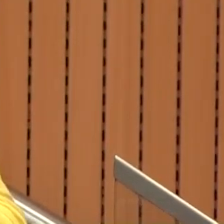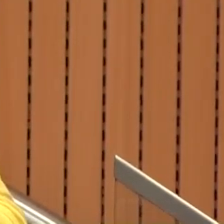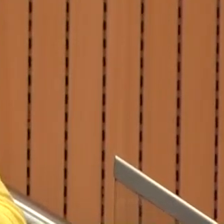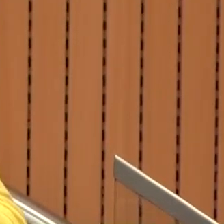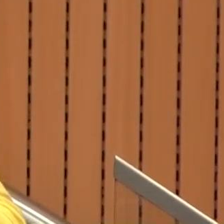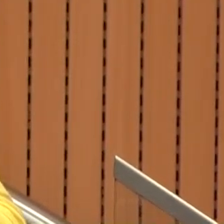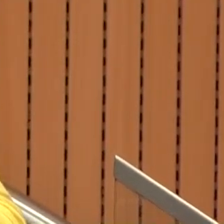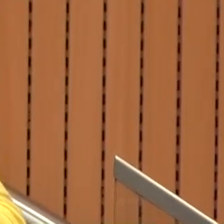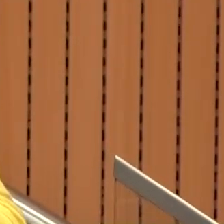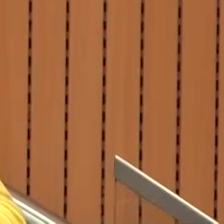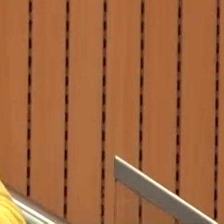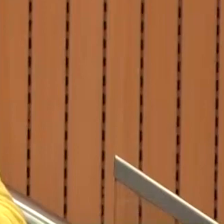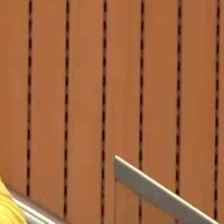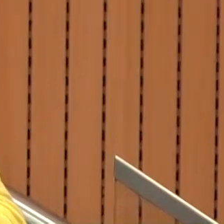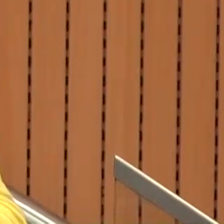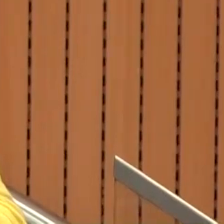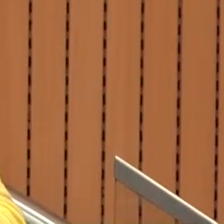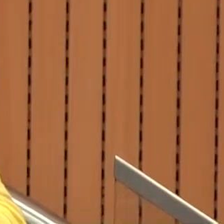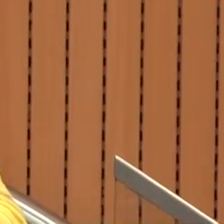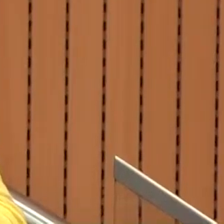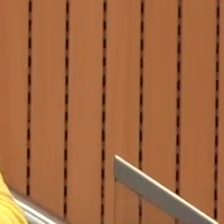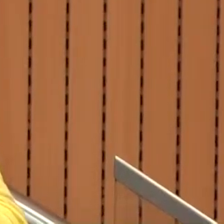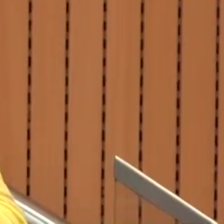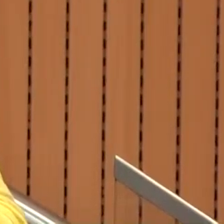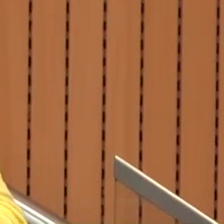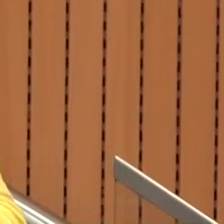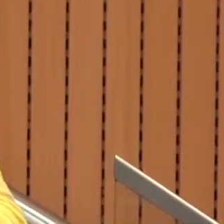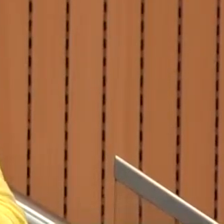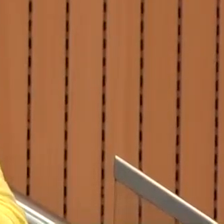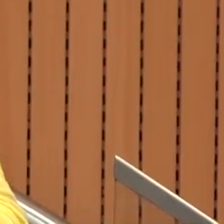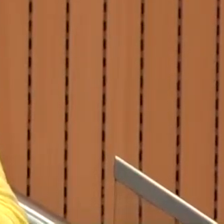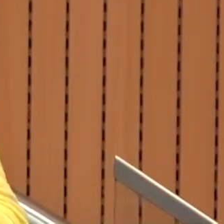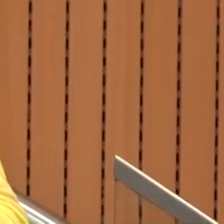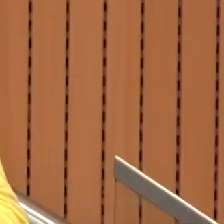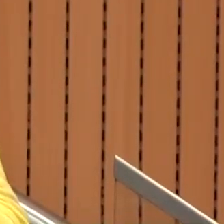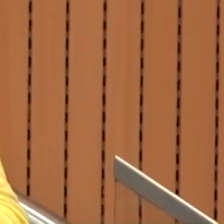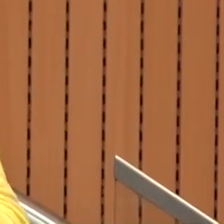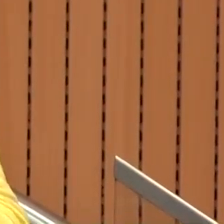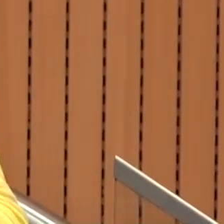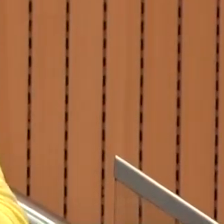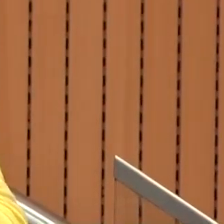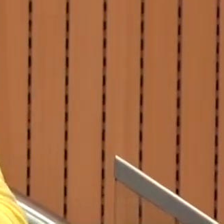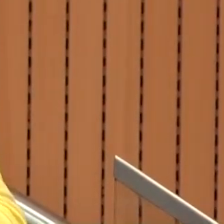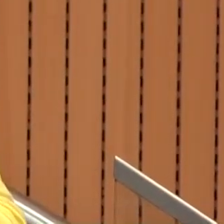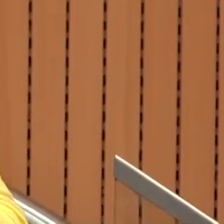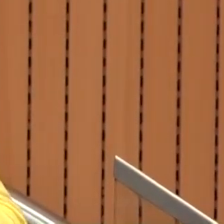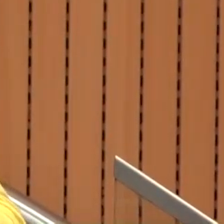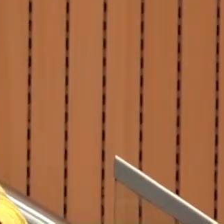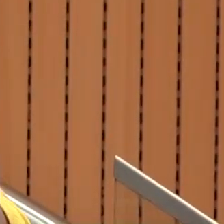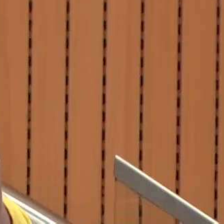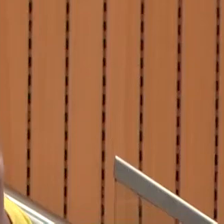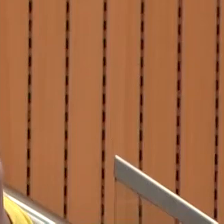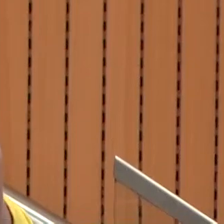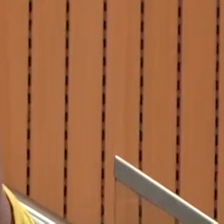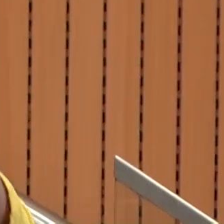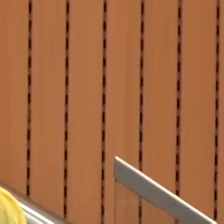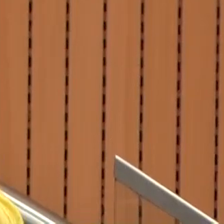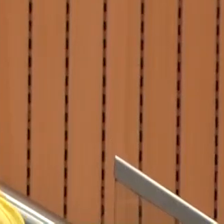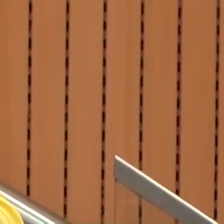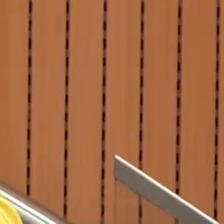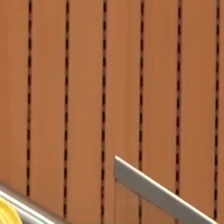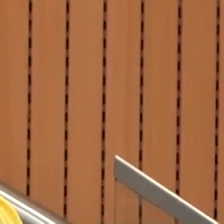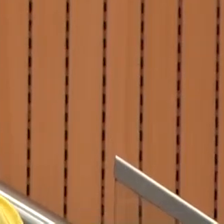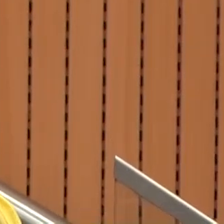com os colegas nas redes sociais enfim de amor as dúvidas e perguntas podem ser direcionadas a equipe organizadora